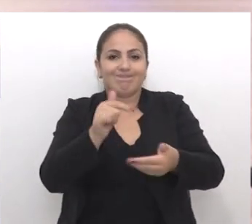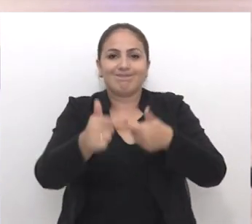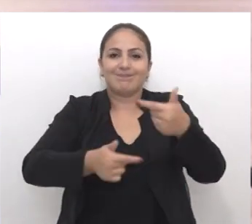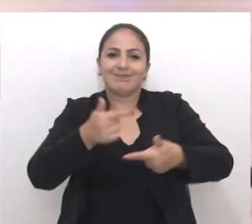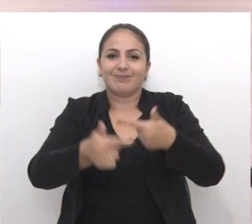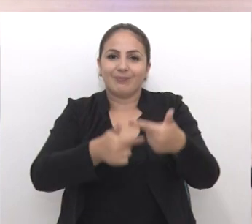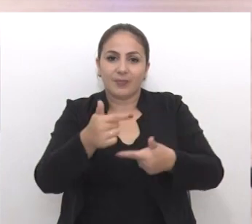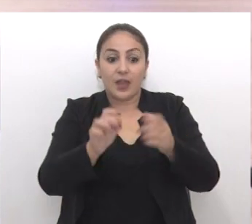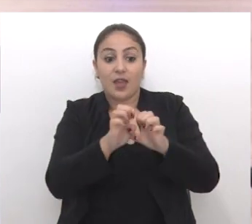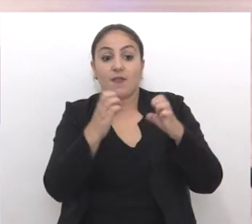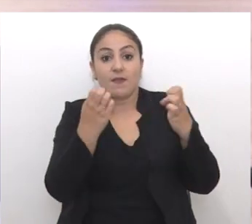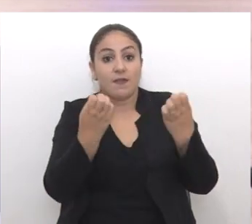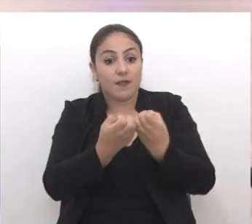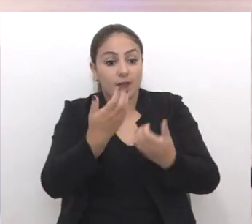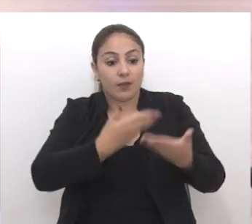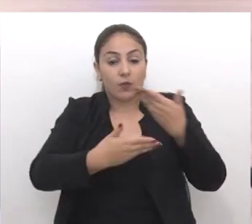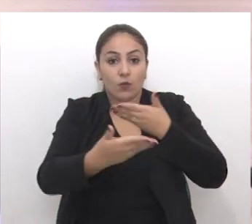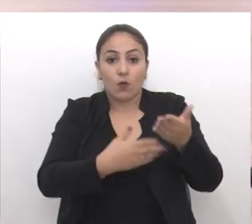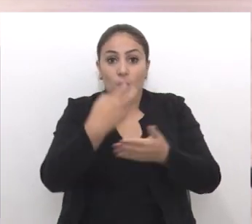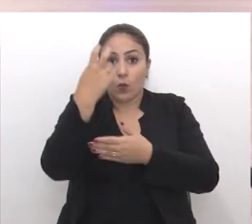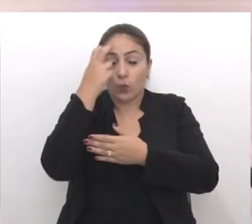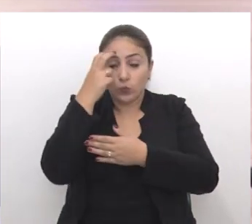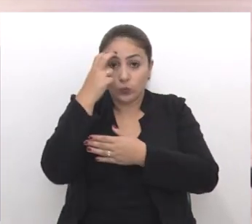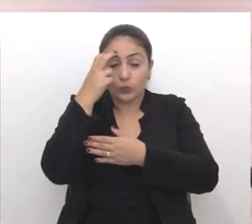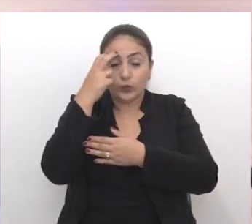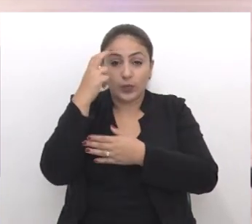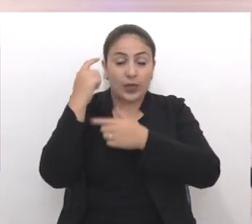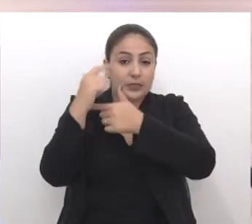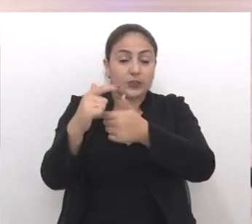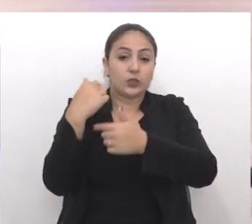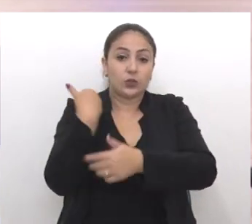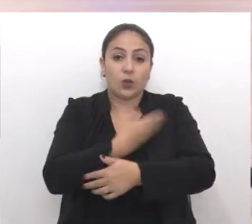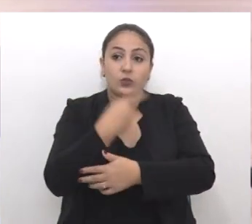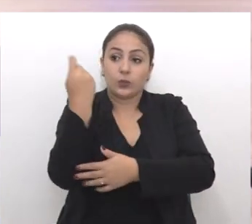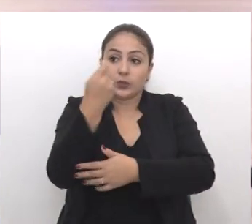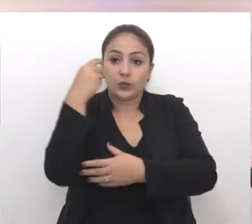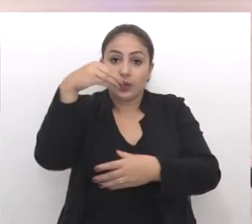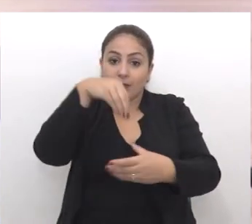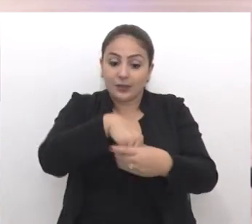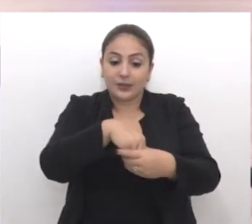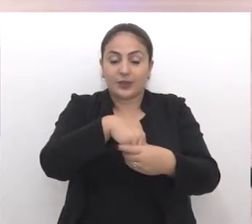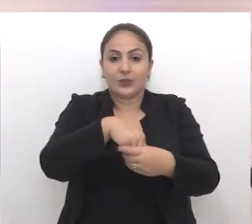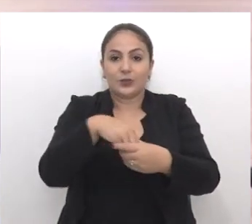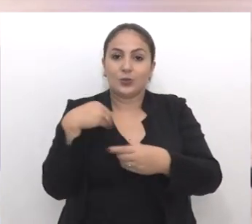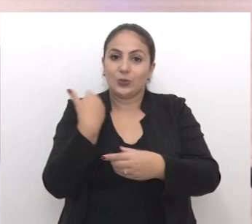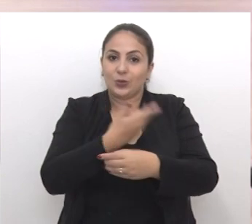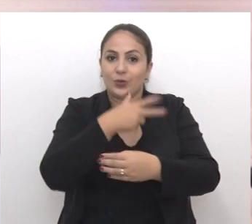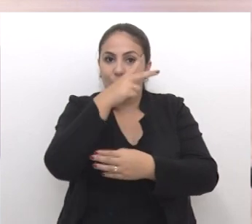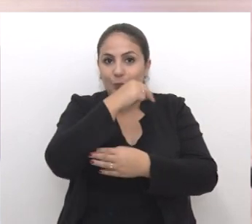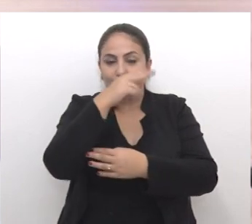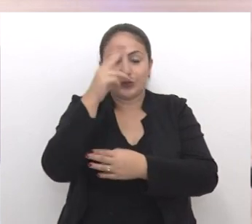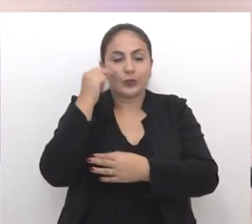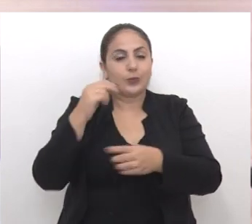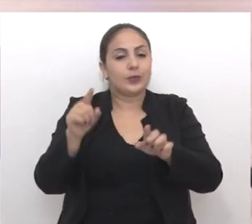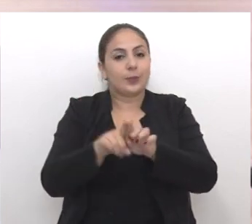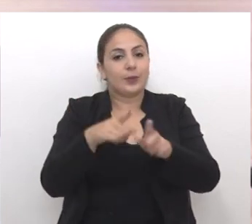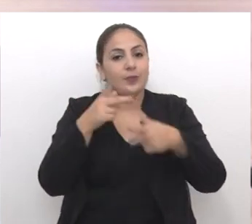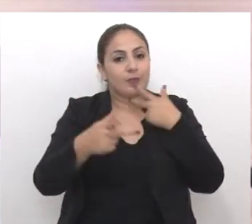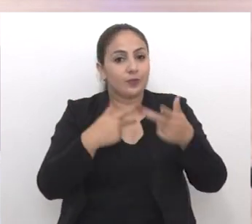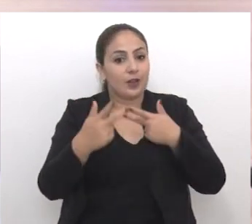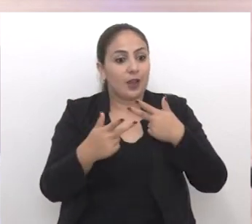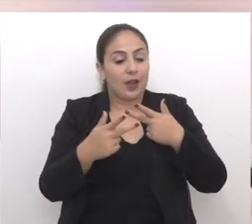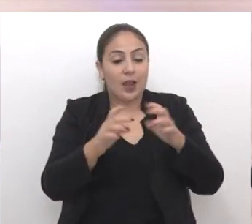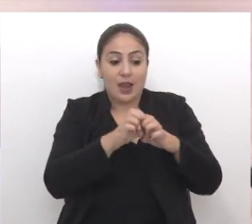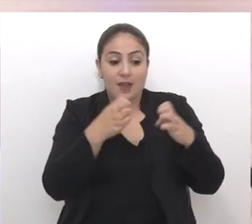aí trabalhar nos eventos que envolvem a cultura e a tradição do nosso Rio Grande do Sul dentro do nosso município.